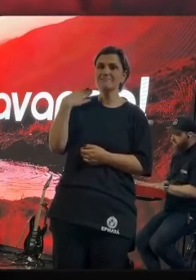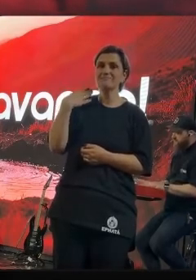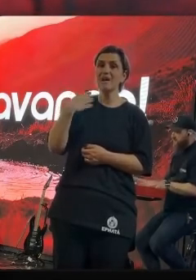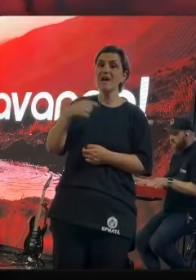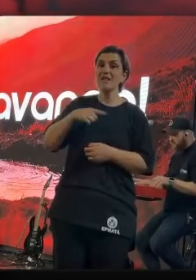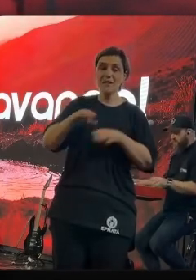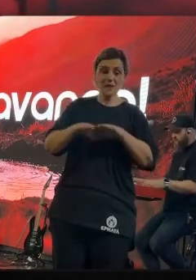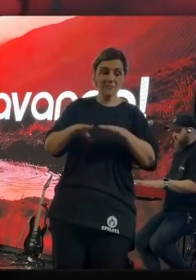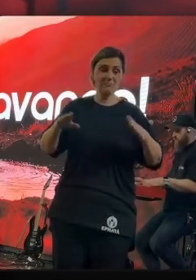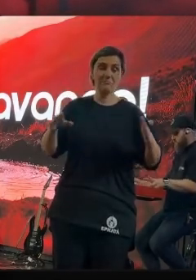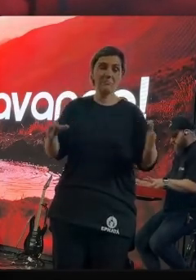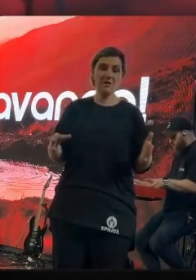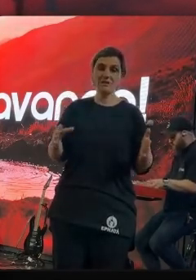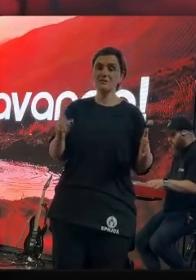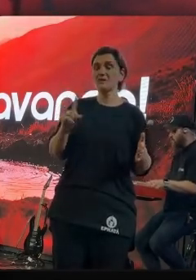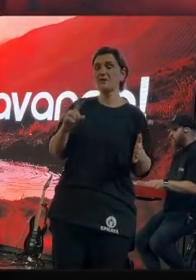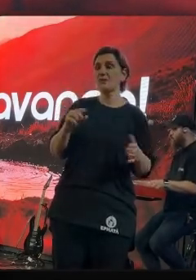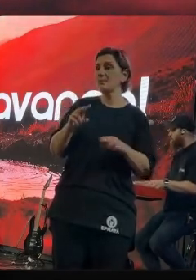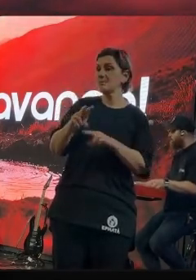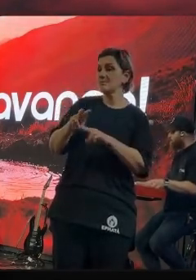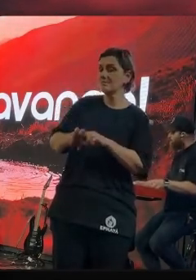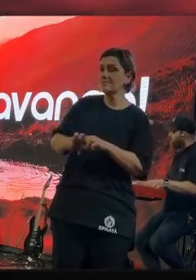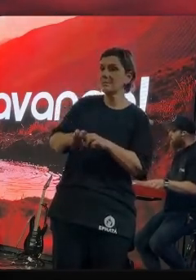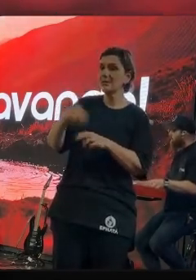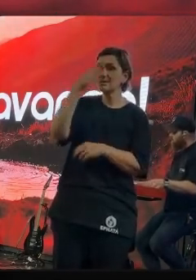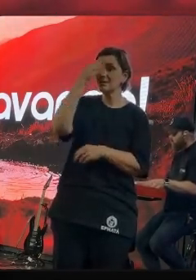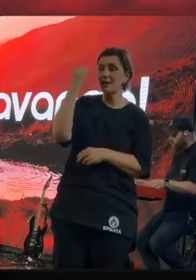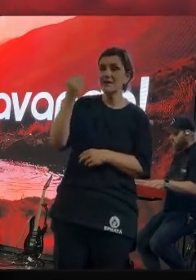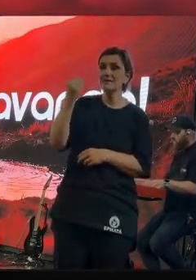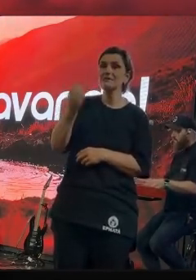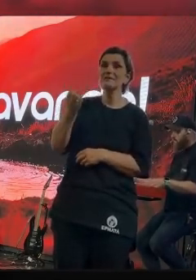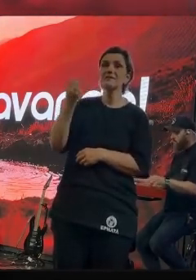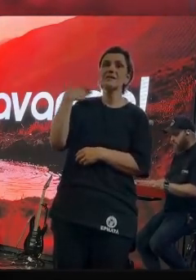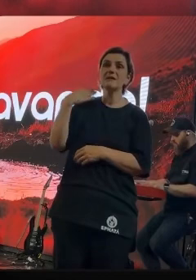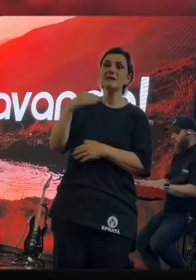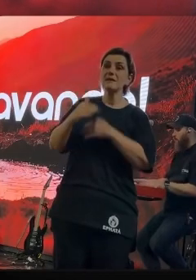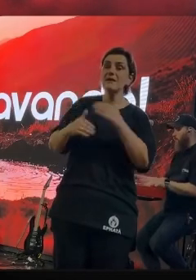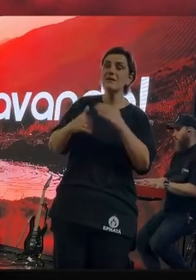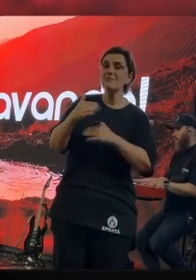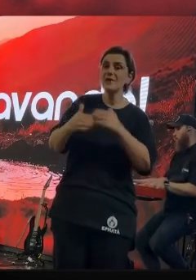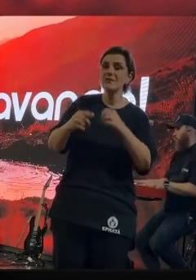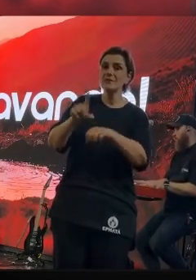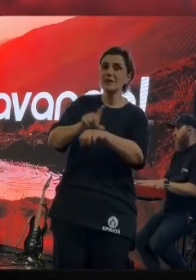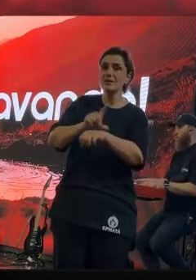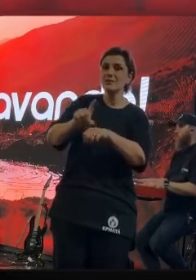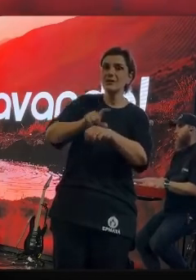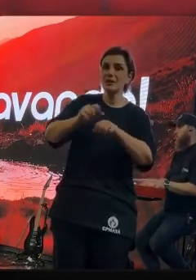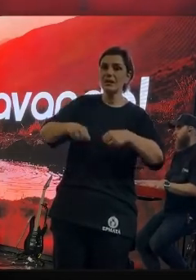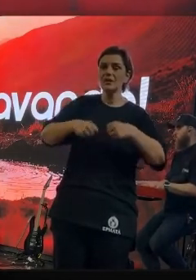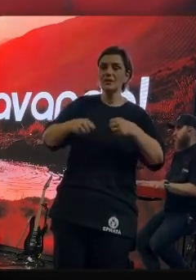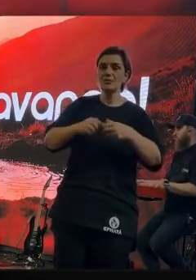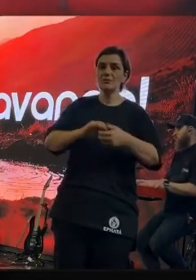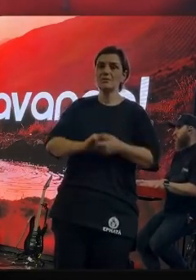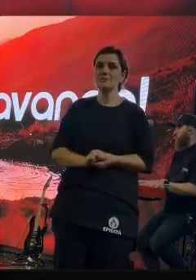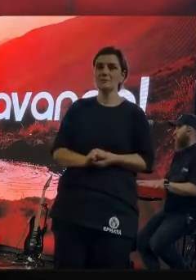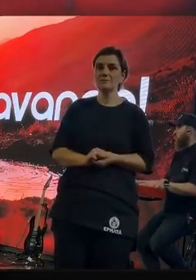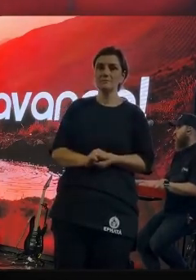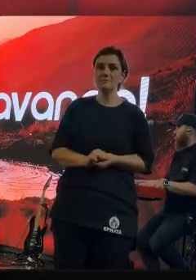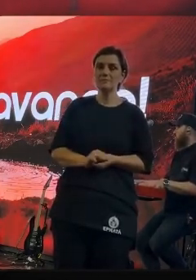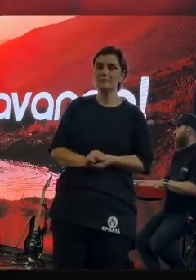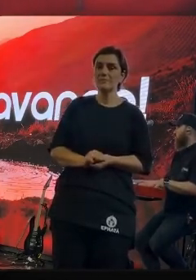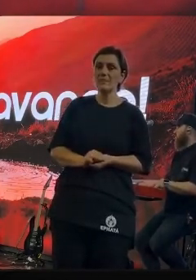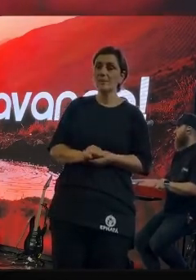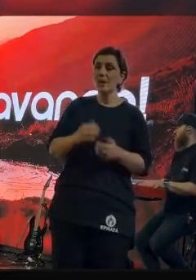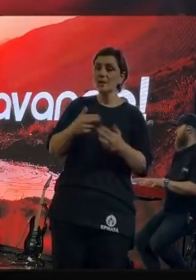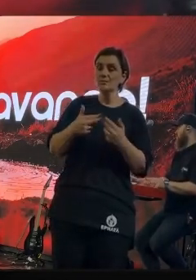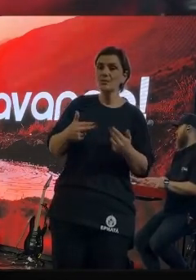não te cabem mais. Esquece e avança. Esquece Lagoinha Canoas e avança para